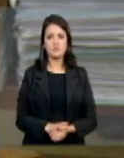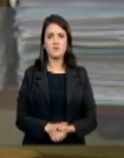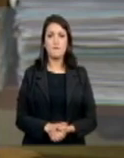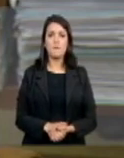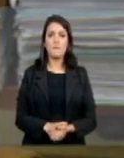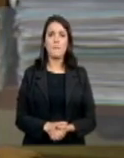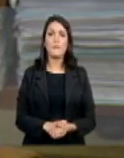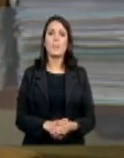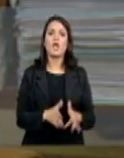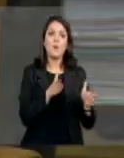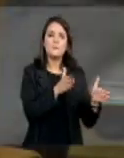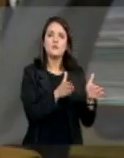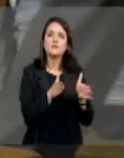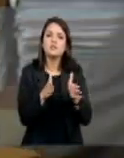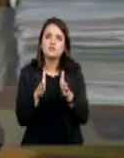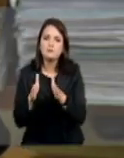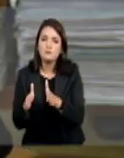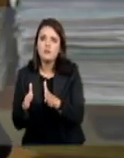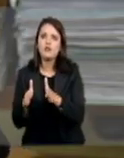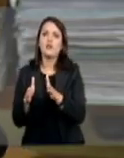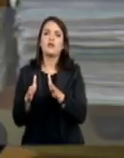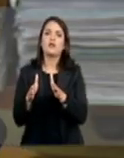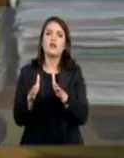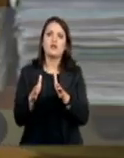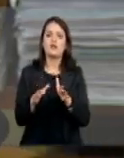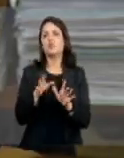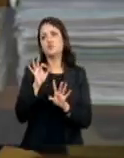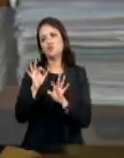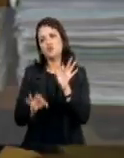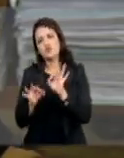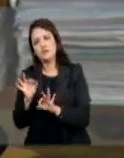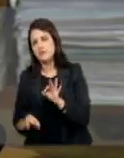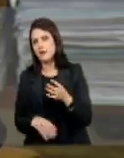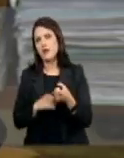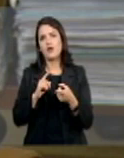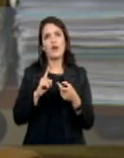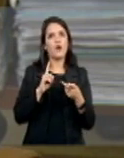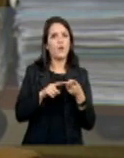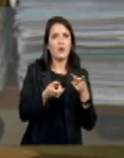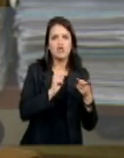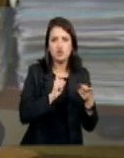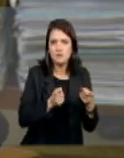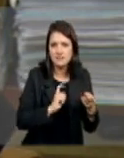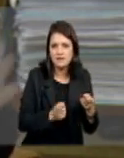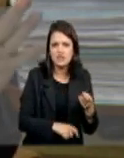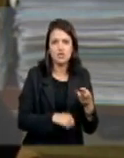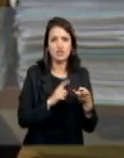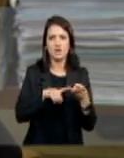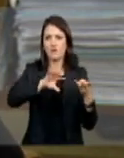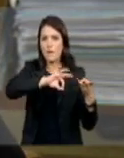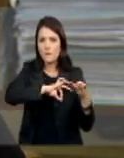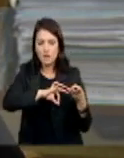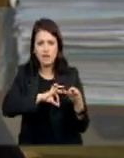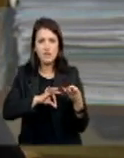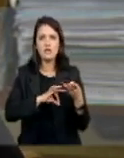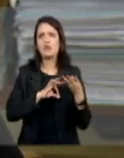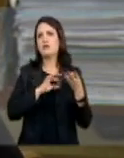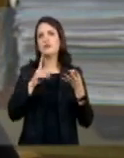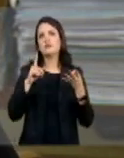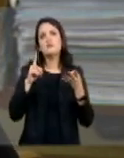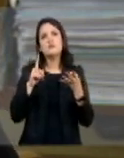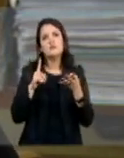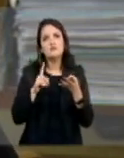o procedimento estatal não importa se judicial administrativo policial o parlamentar